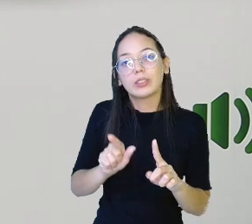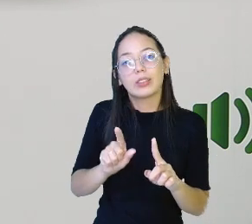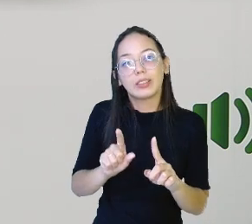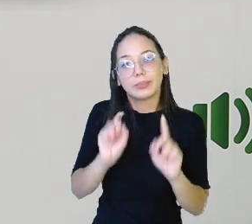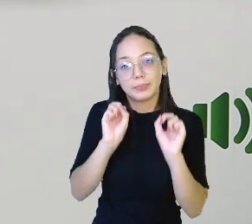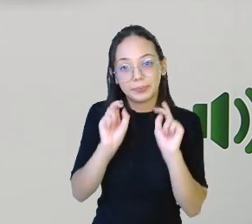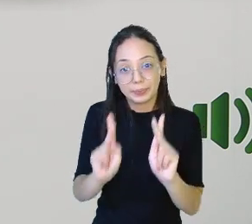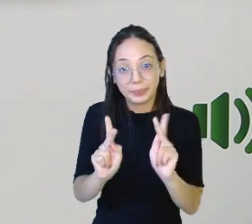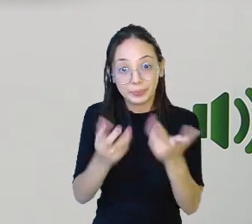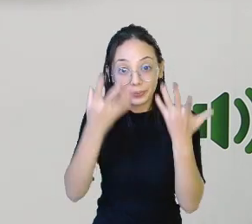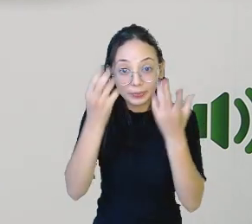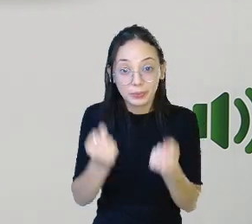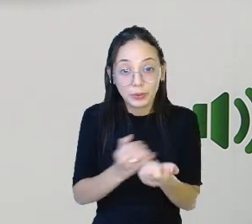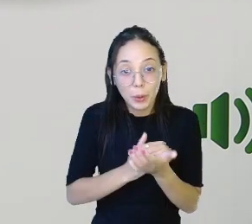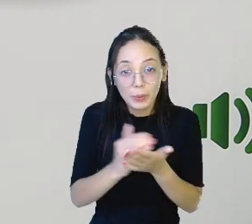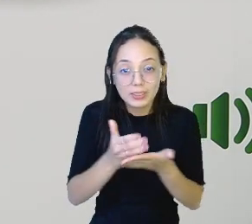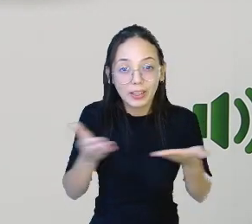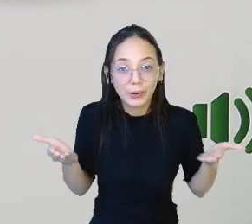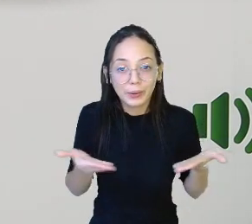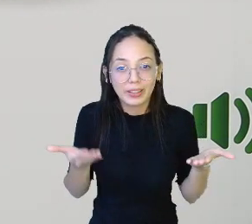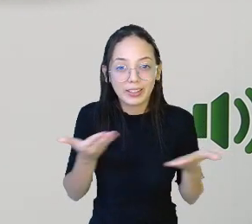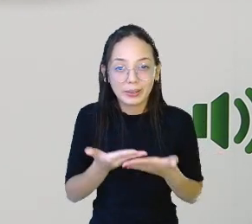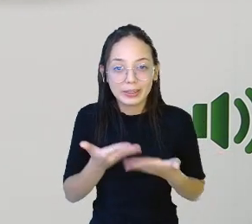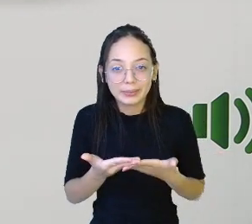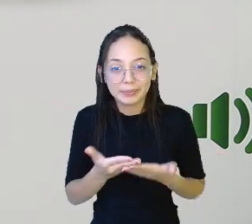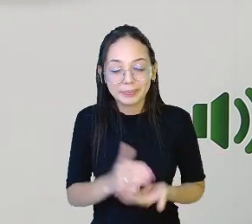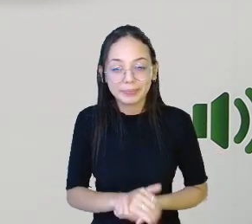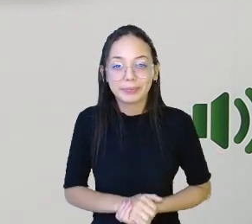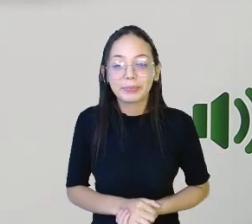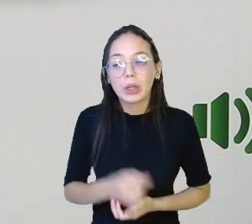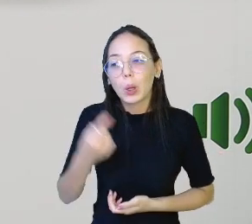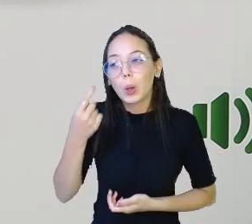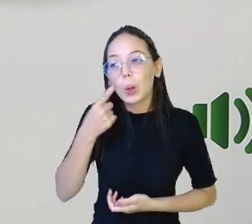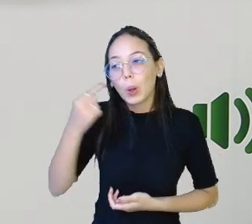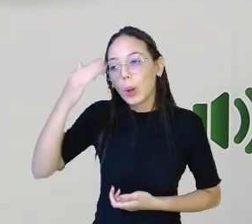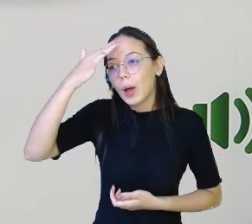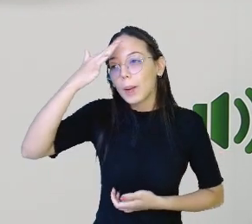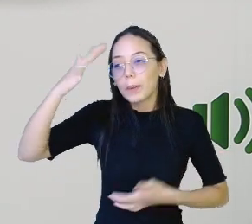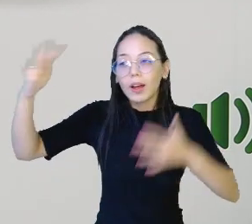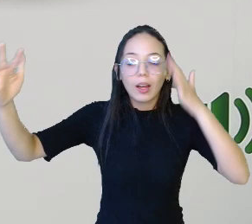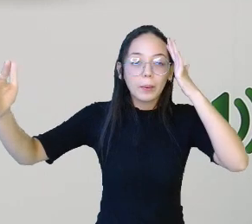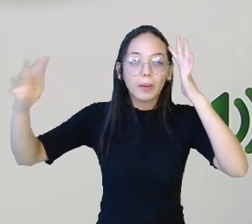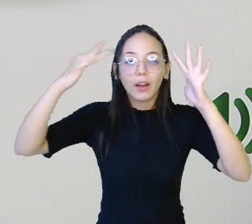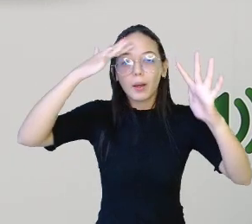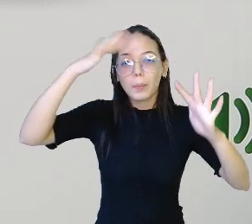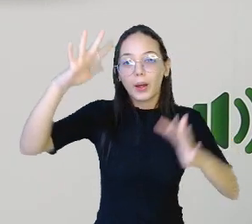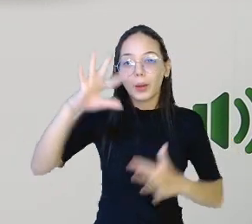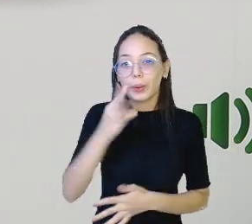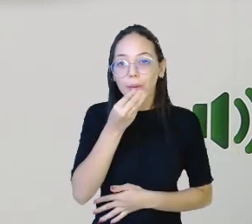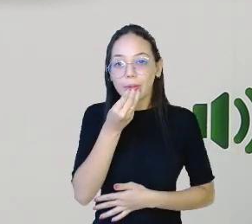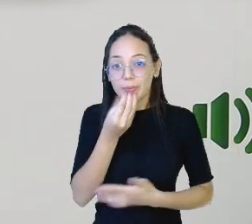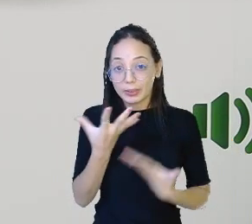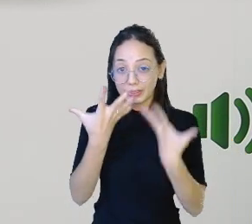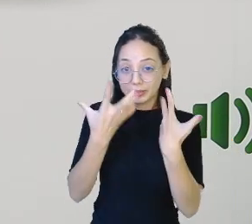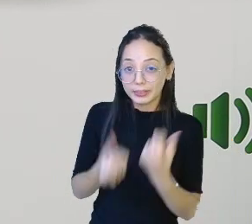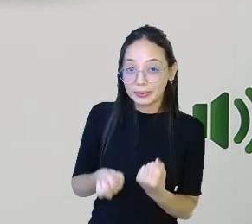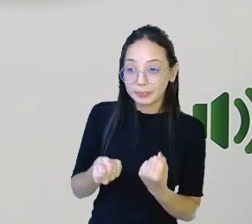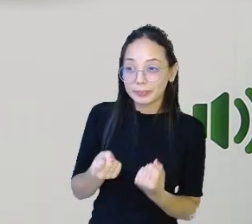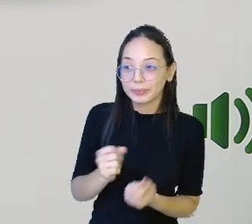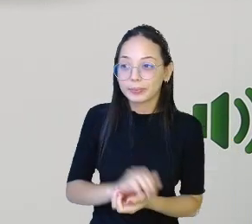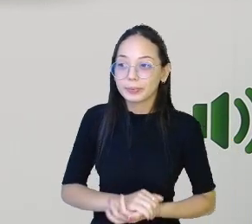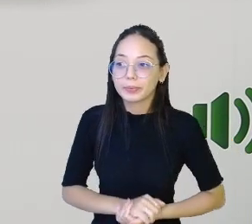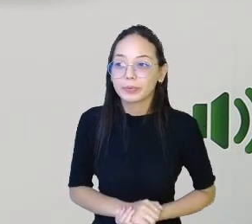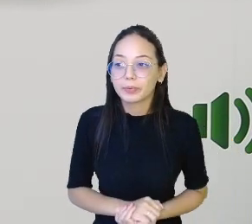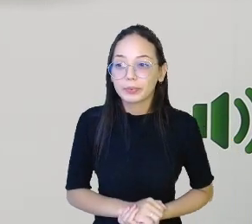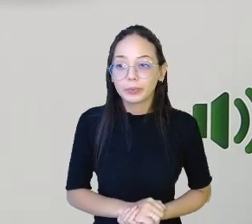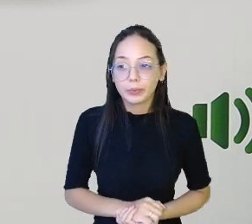certo? Vamos começar agora a nossa aula, vamos viajar agora pelo conhecimento, então vem comigo.